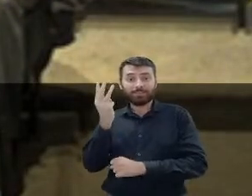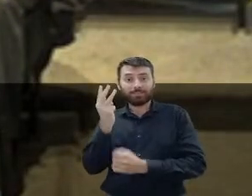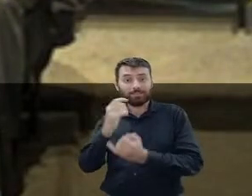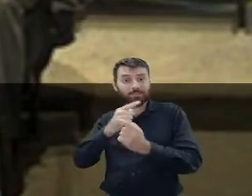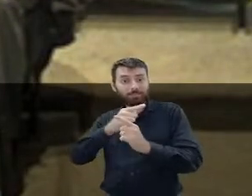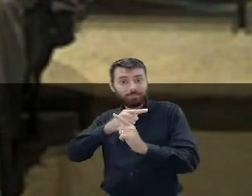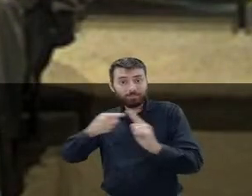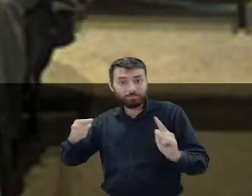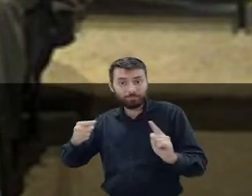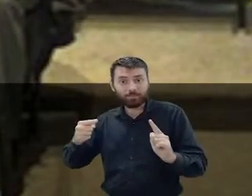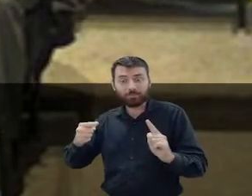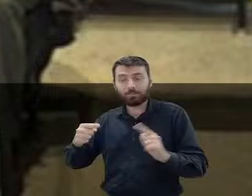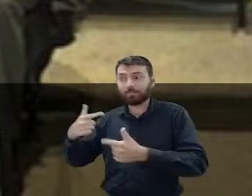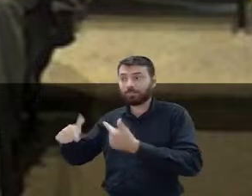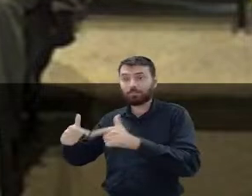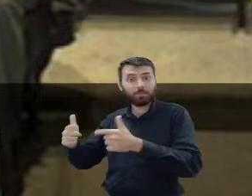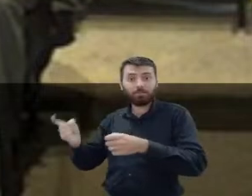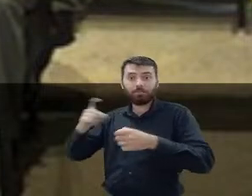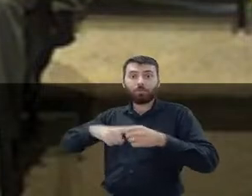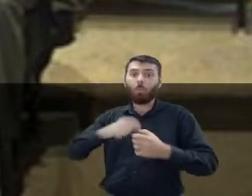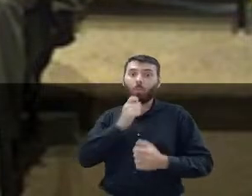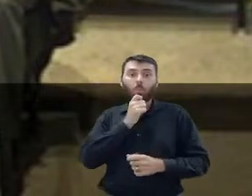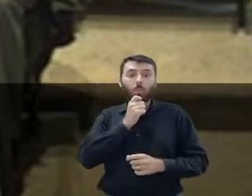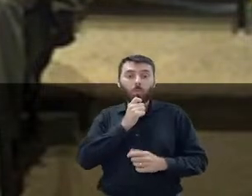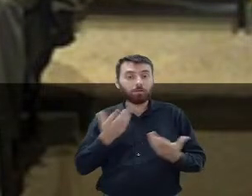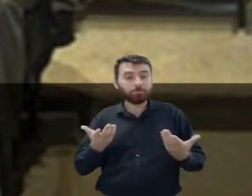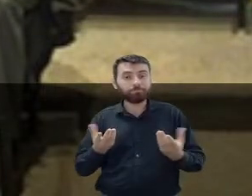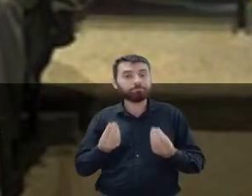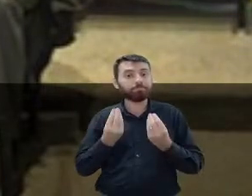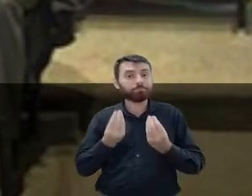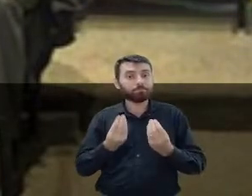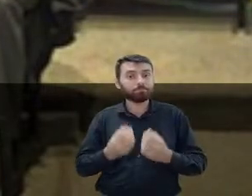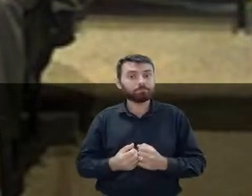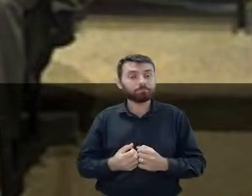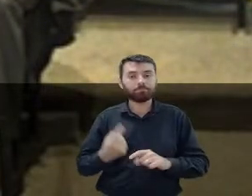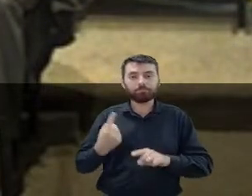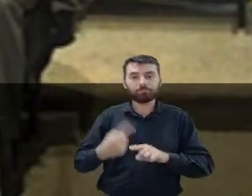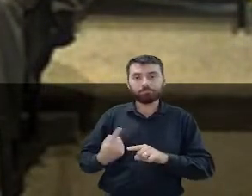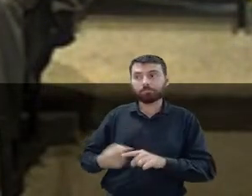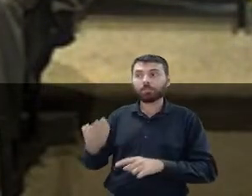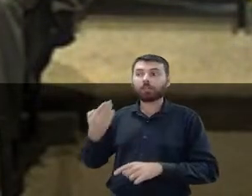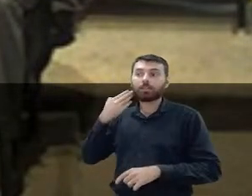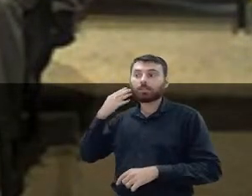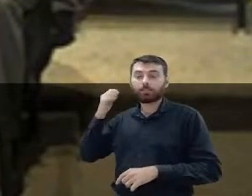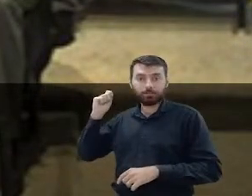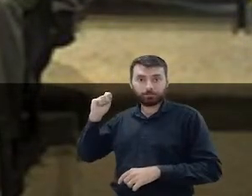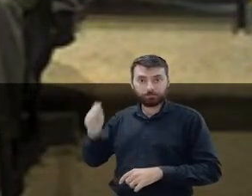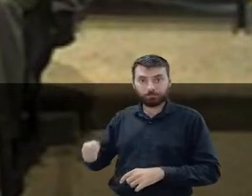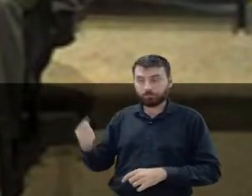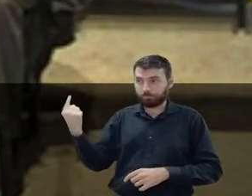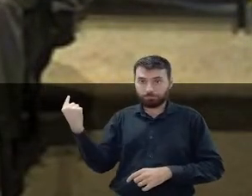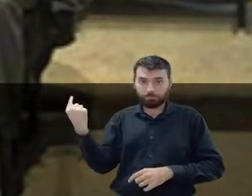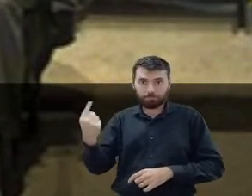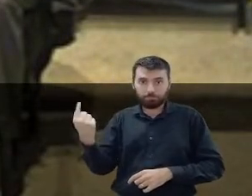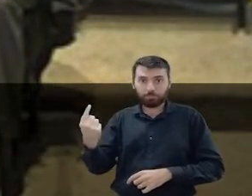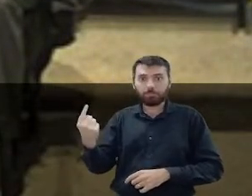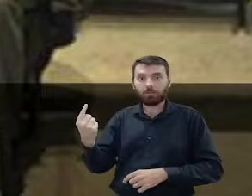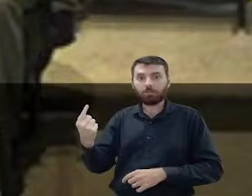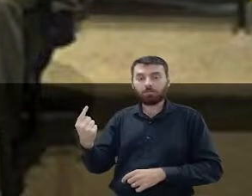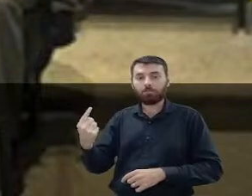notificou ela, porque a sentença de primeiro grau afastou a justa causa aplicada para abandonar o emprego. Então, se ela não abandonou o emprego, ela